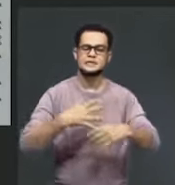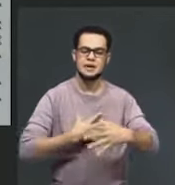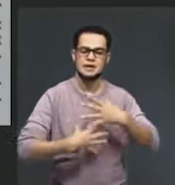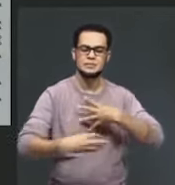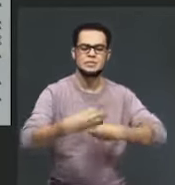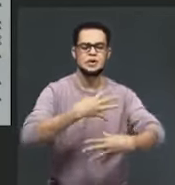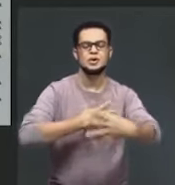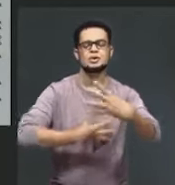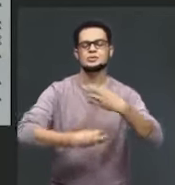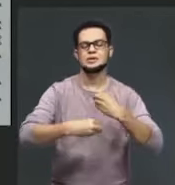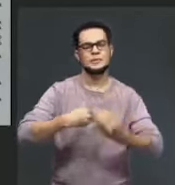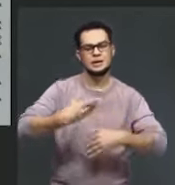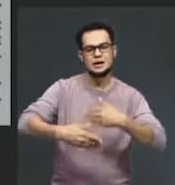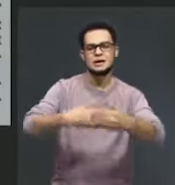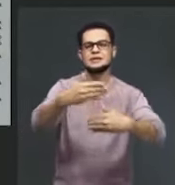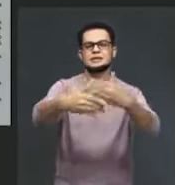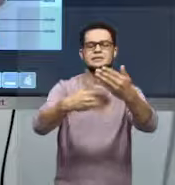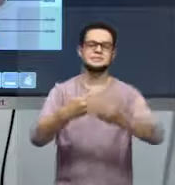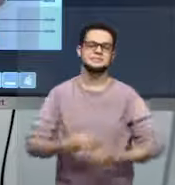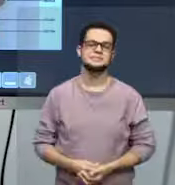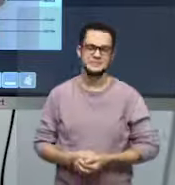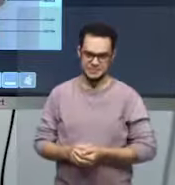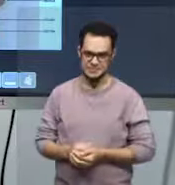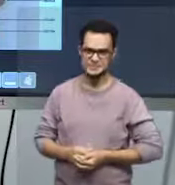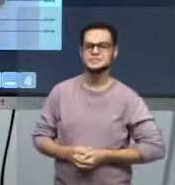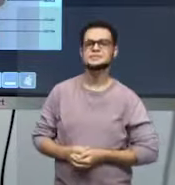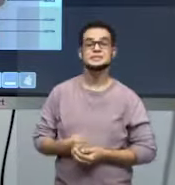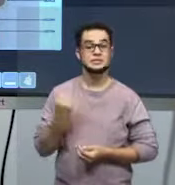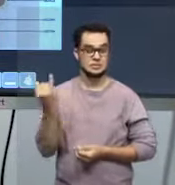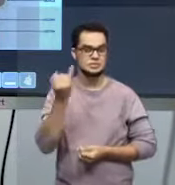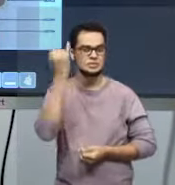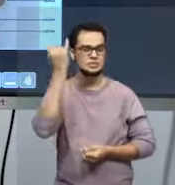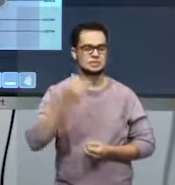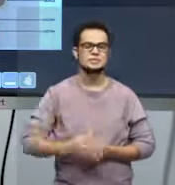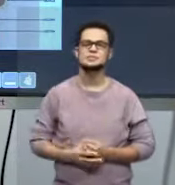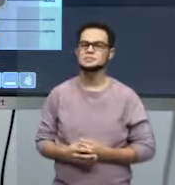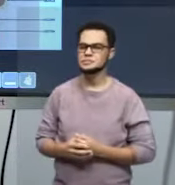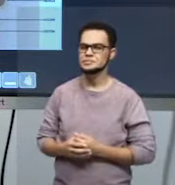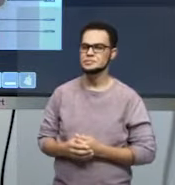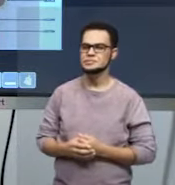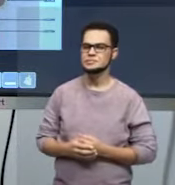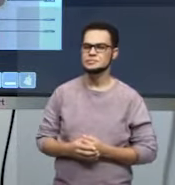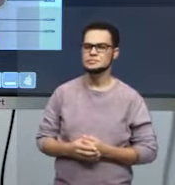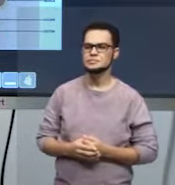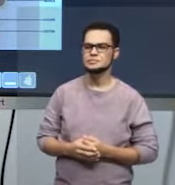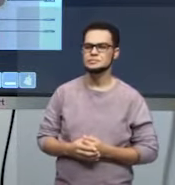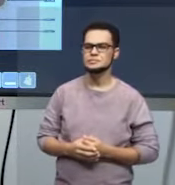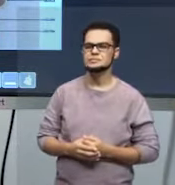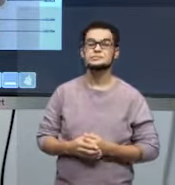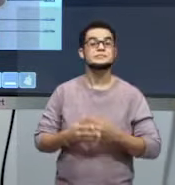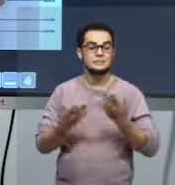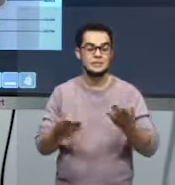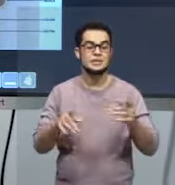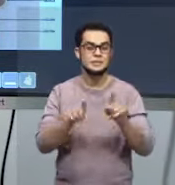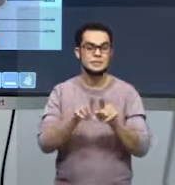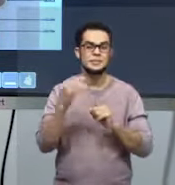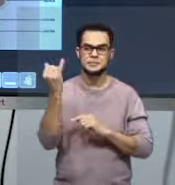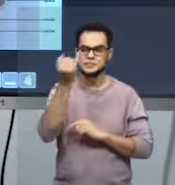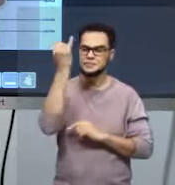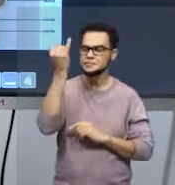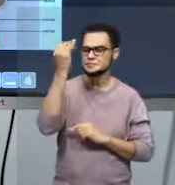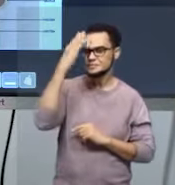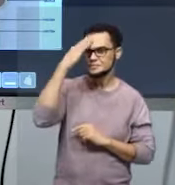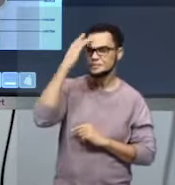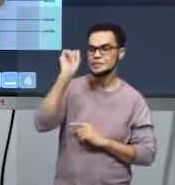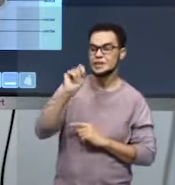para a perpetuação da espécie, né? Então, isso é muito importante. E lembrando que o sistema reprodutor feminino, ele vai